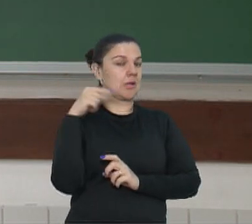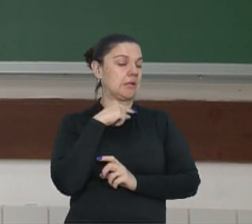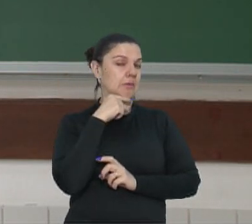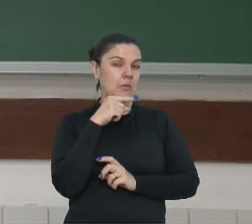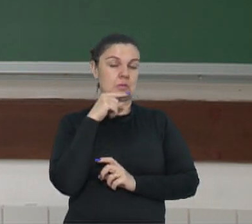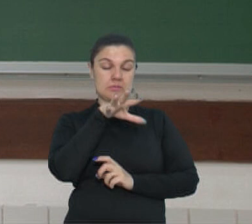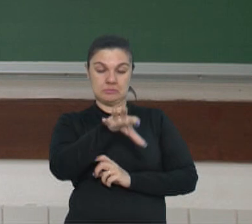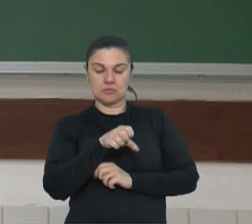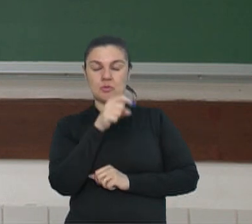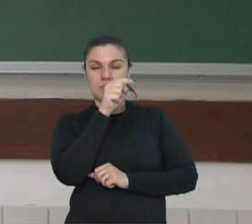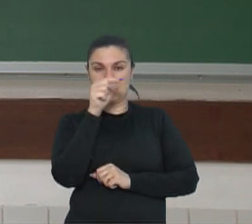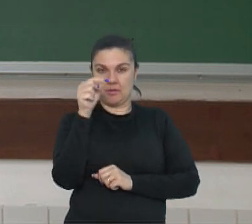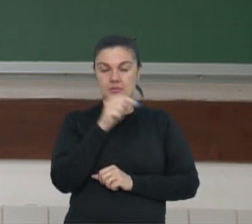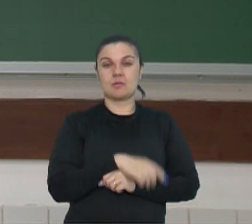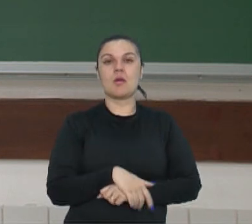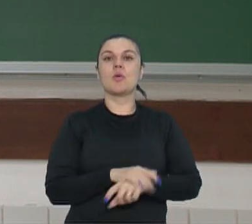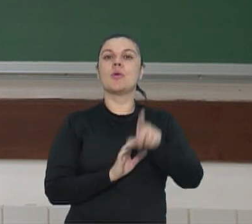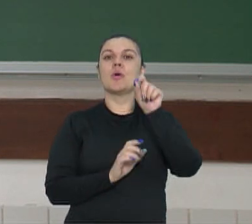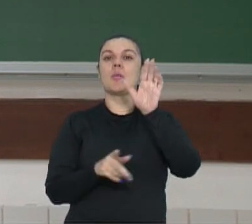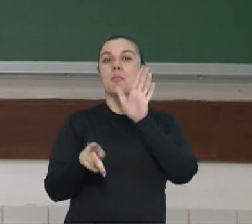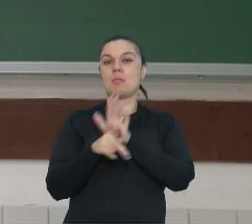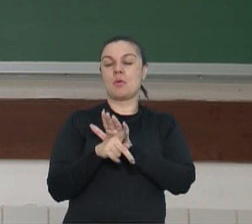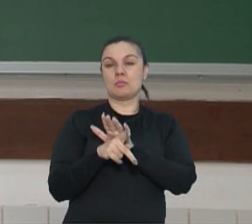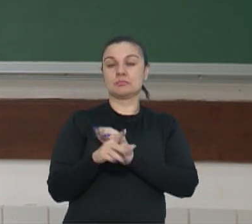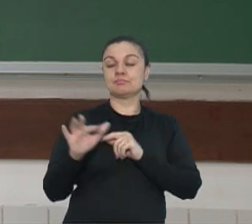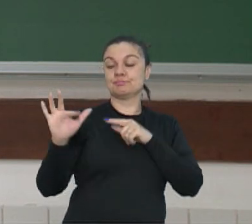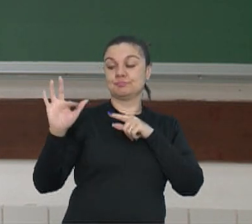não consegue retirar elétrons, que é o flúor.